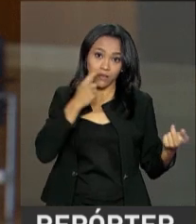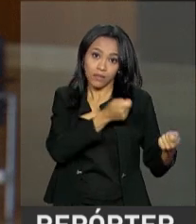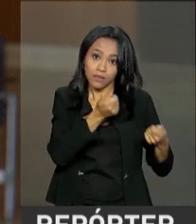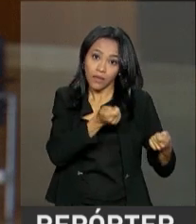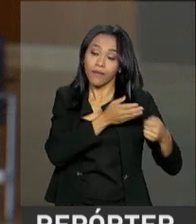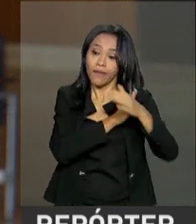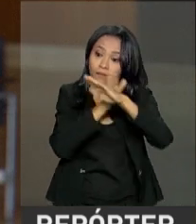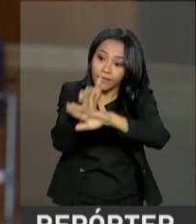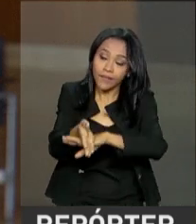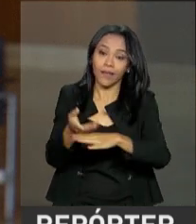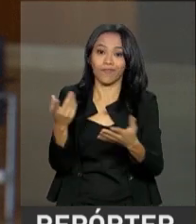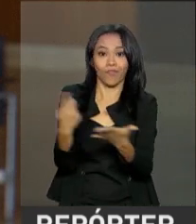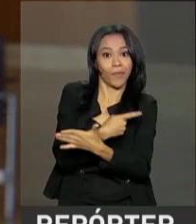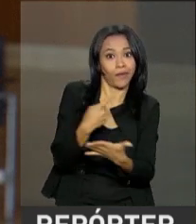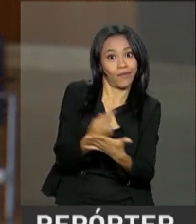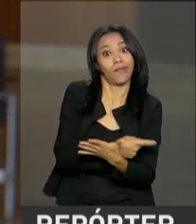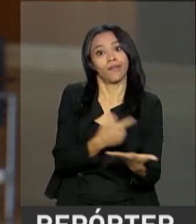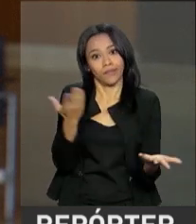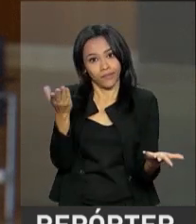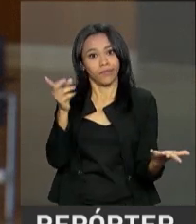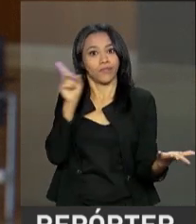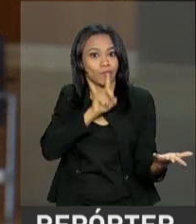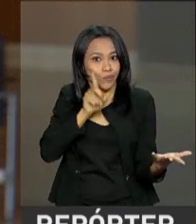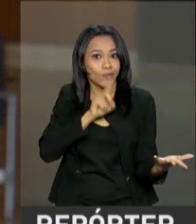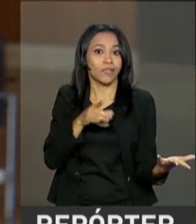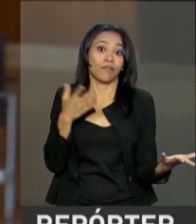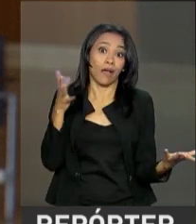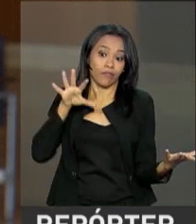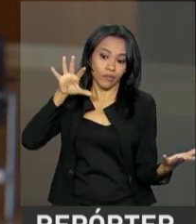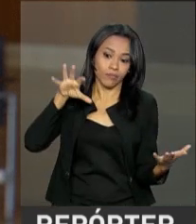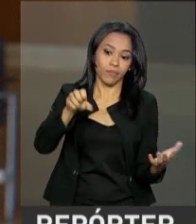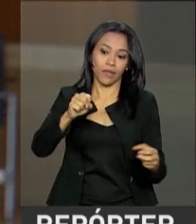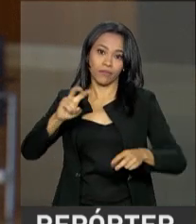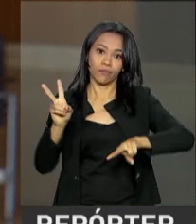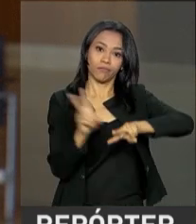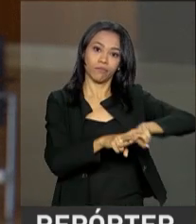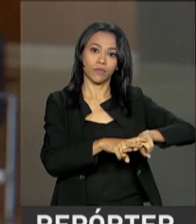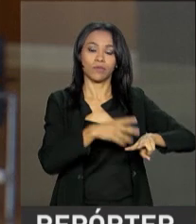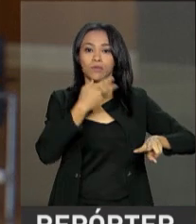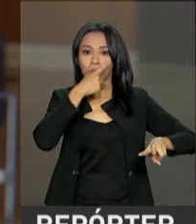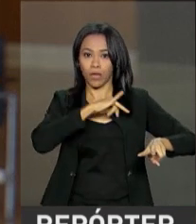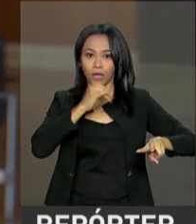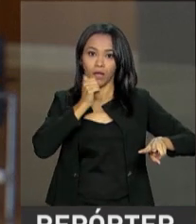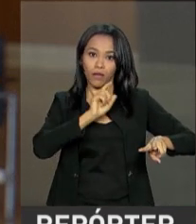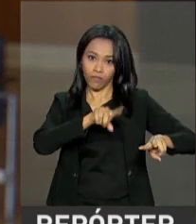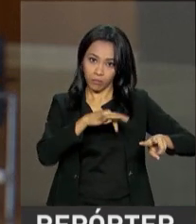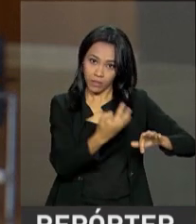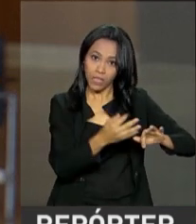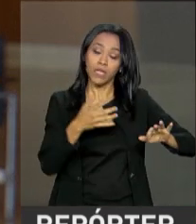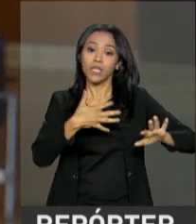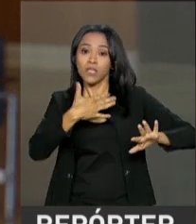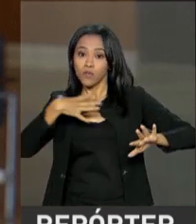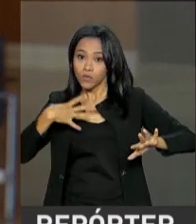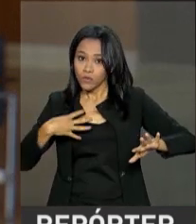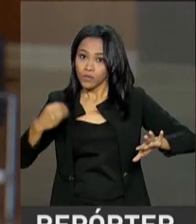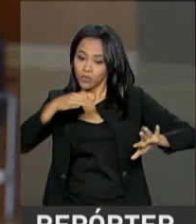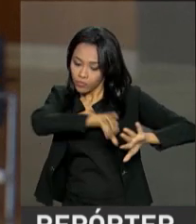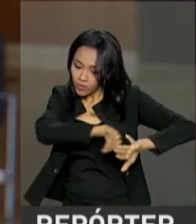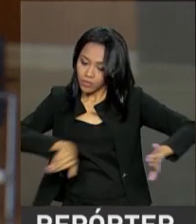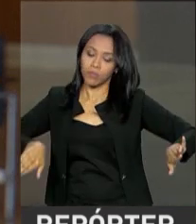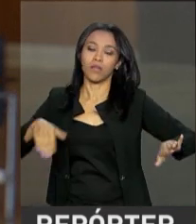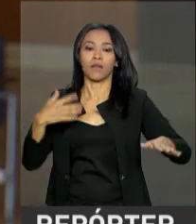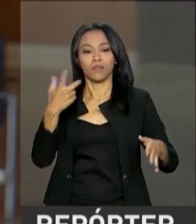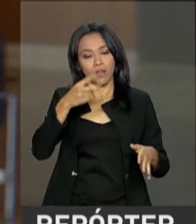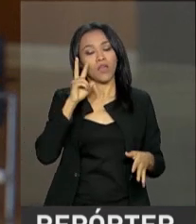no país e essas crianças foram afastados e também assinaram uma série de acordos eu acompanhei essa visita do vice presidente norte